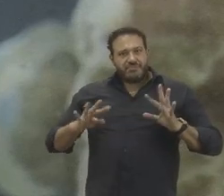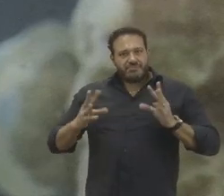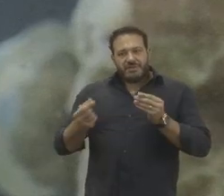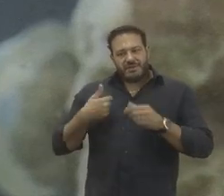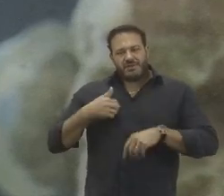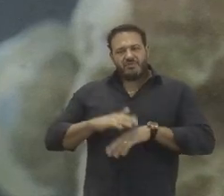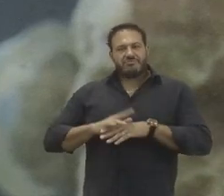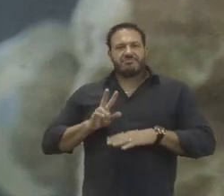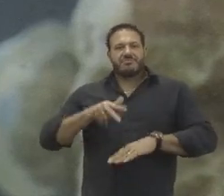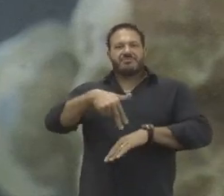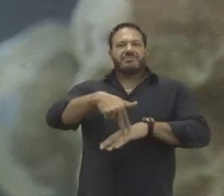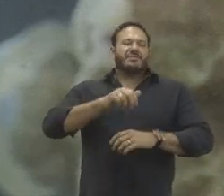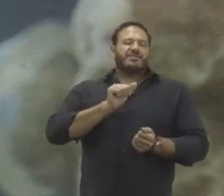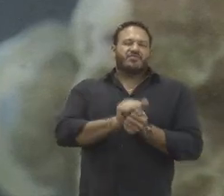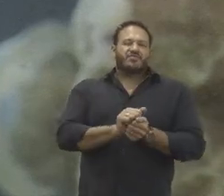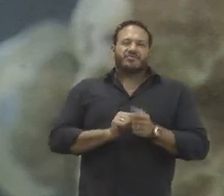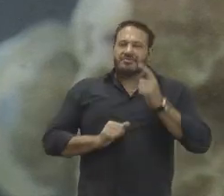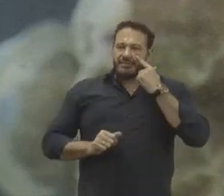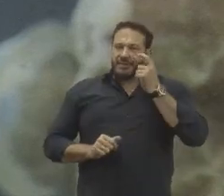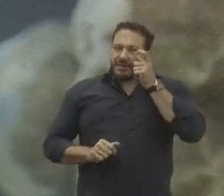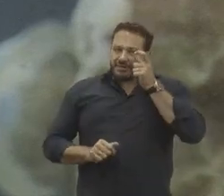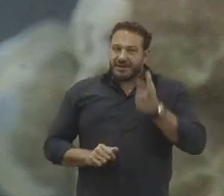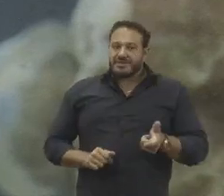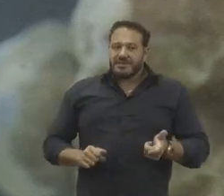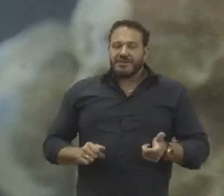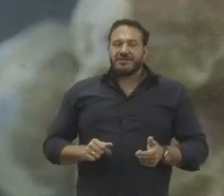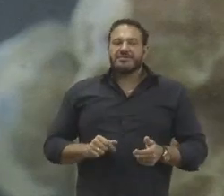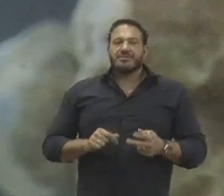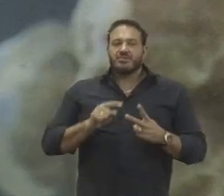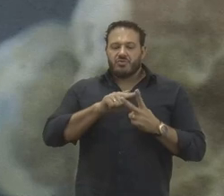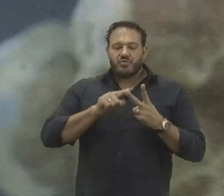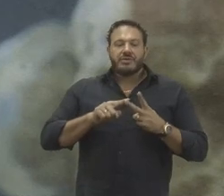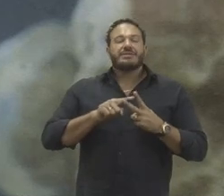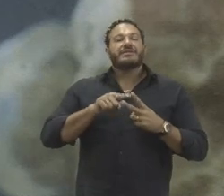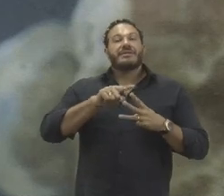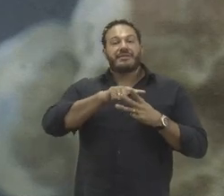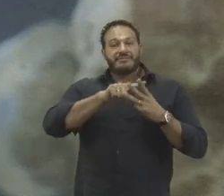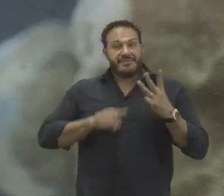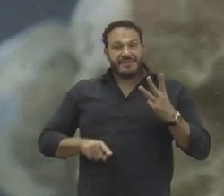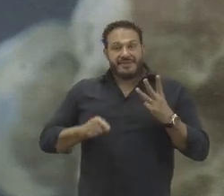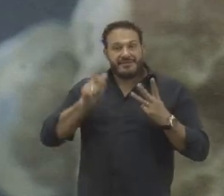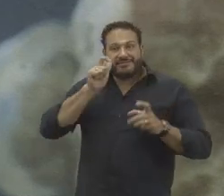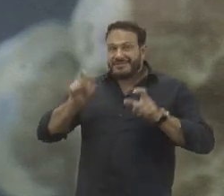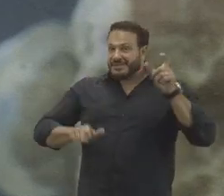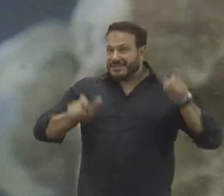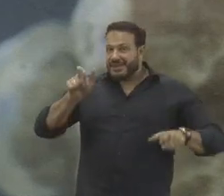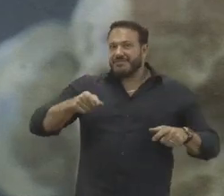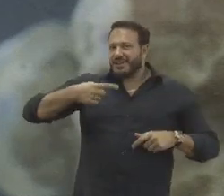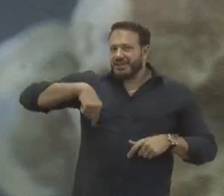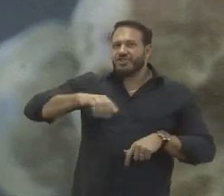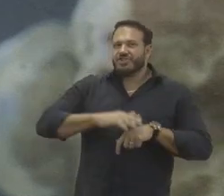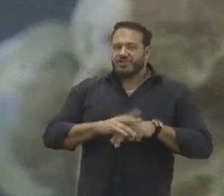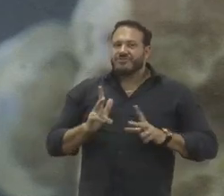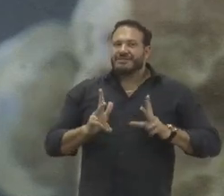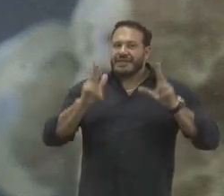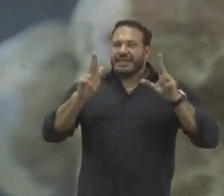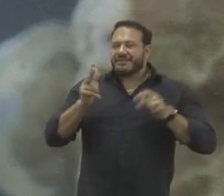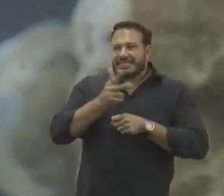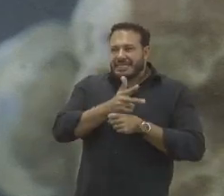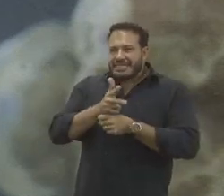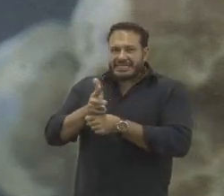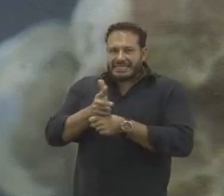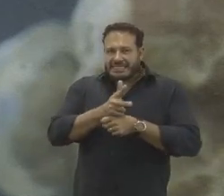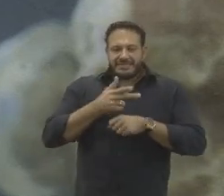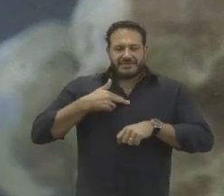eu participei interessante porque foram duas três colegas que a gente fazia Metade dos programas eu